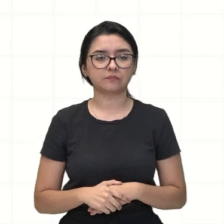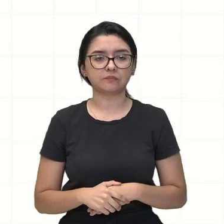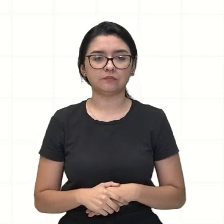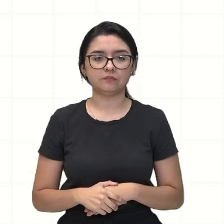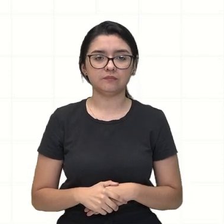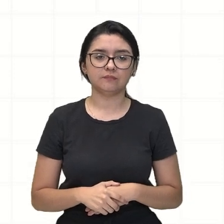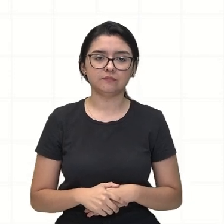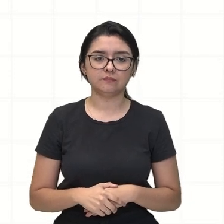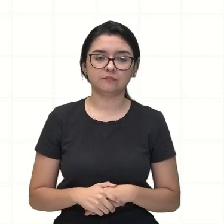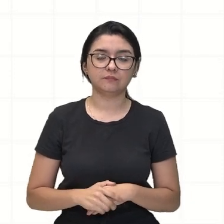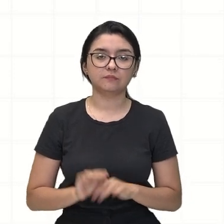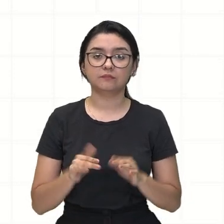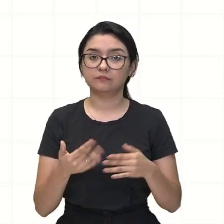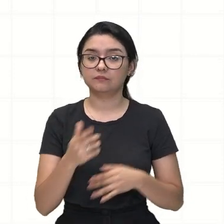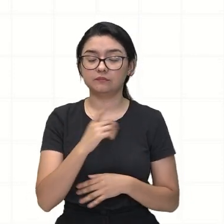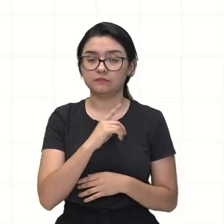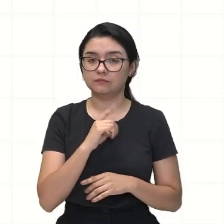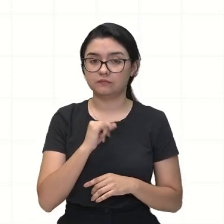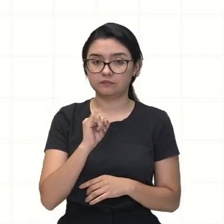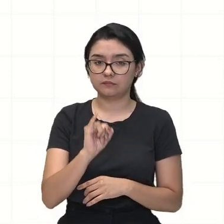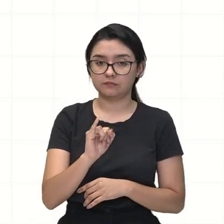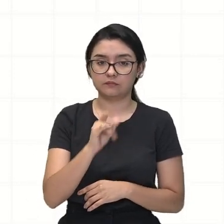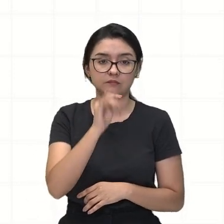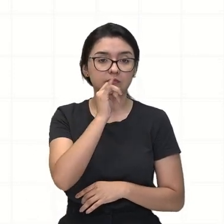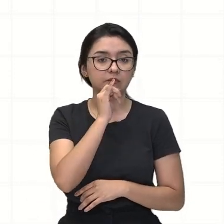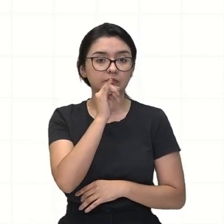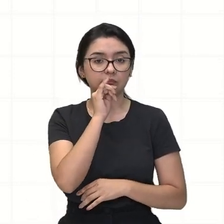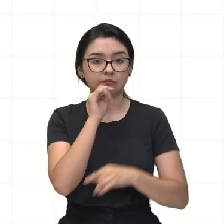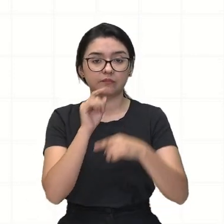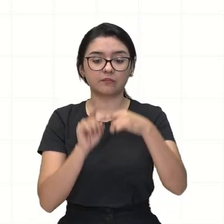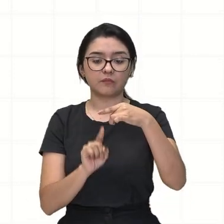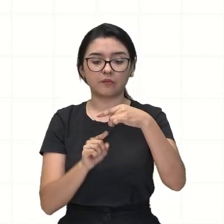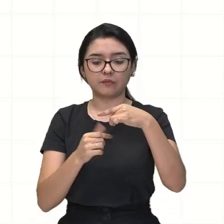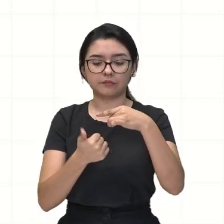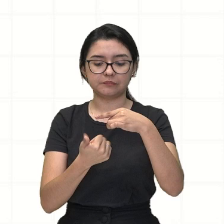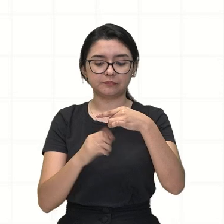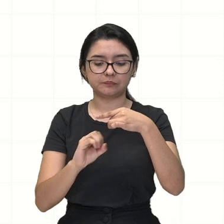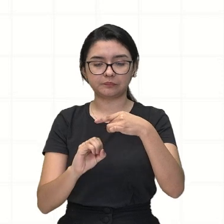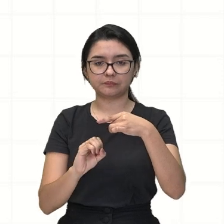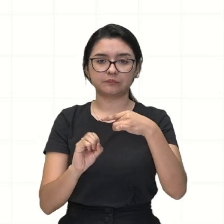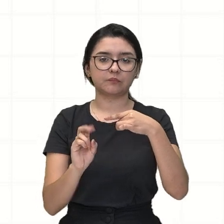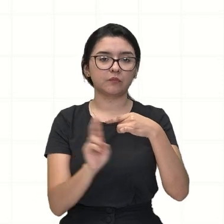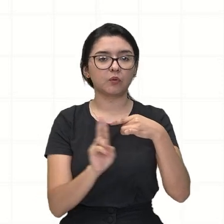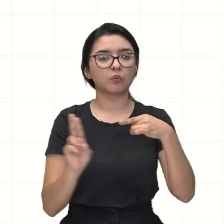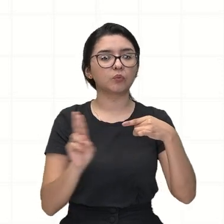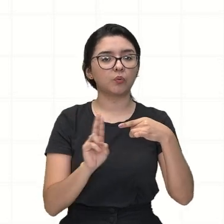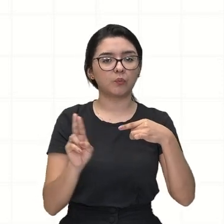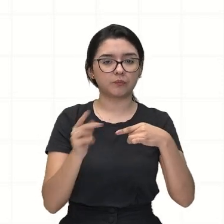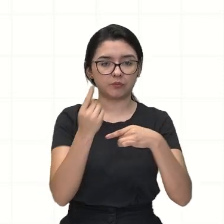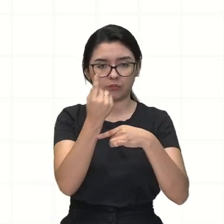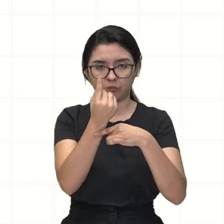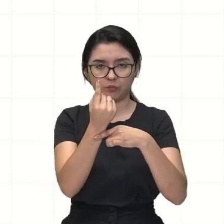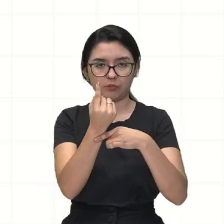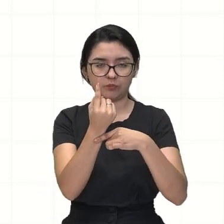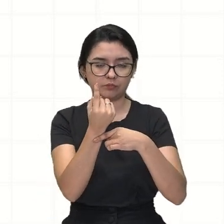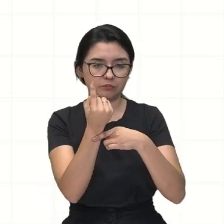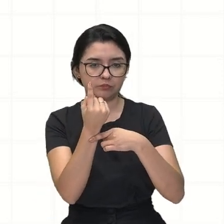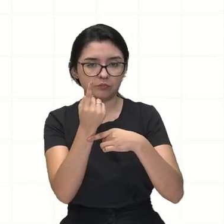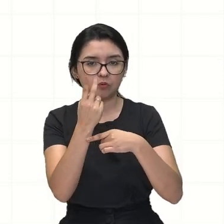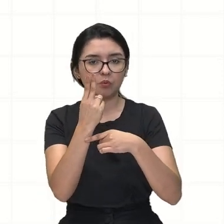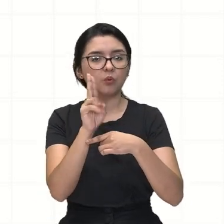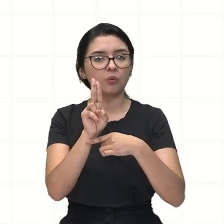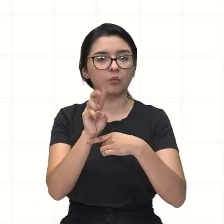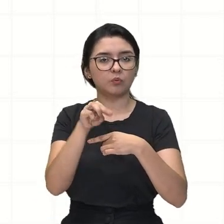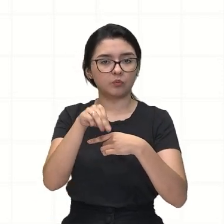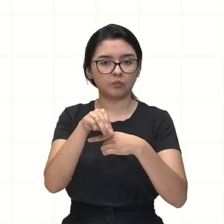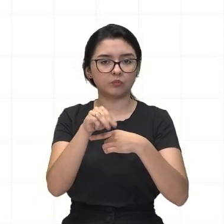tela. Temos aí, ó, quando for 10 pessoas, o denominador, nós vamos falar, ó, pronunciar o numerador e falar aqui, ó,